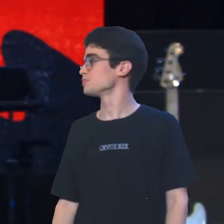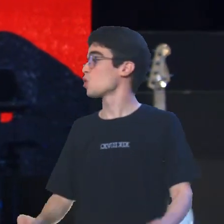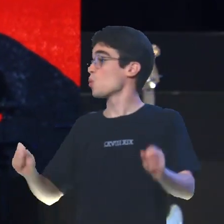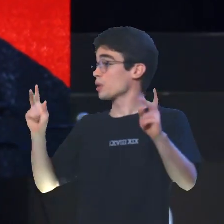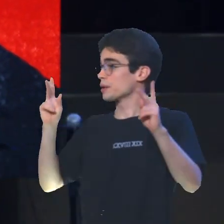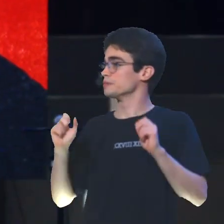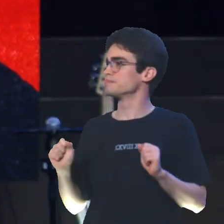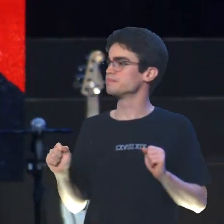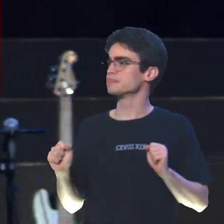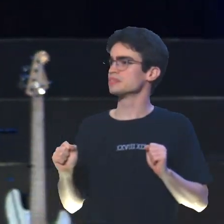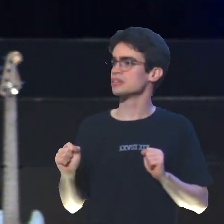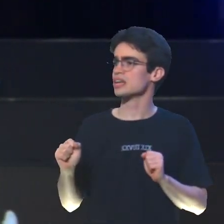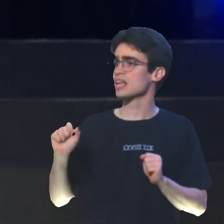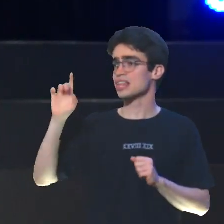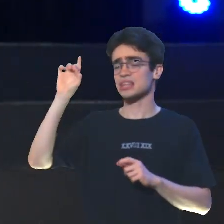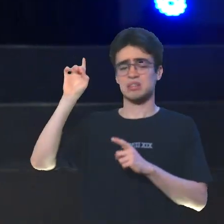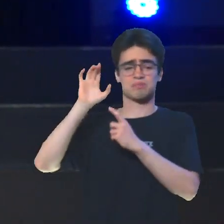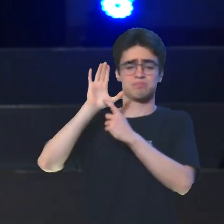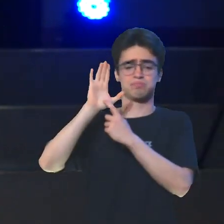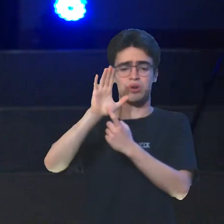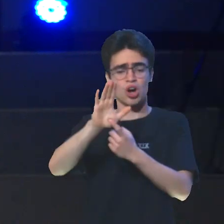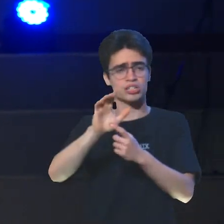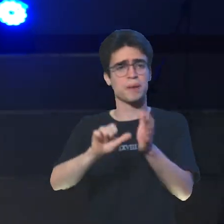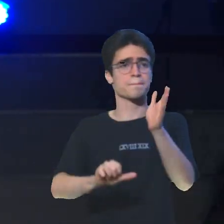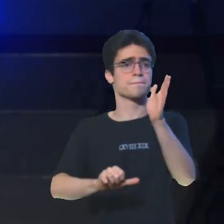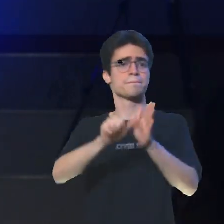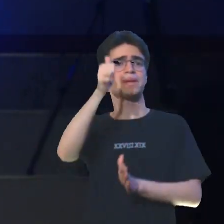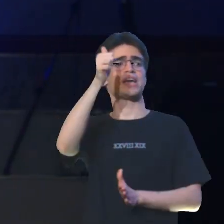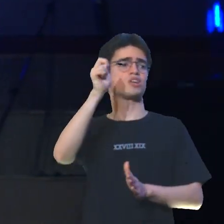O primeiro sinal que Moisés